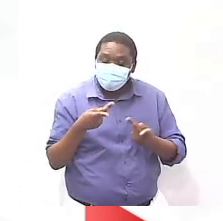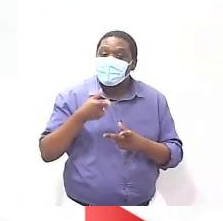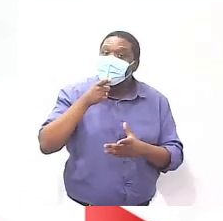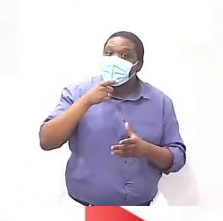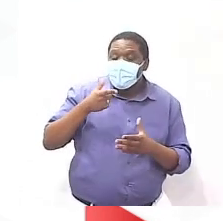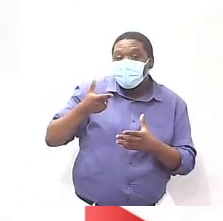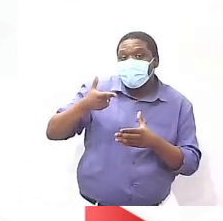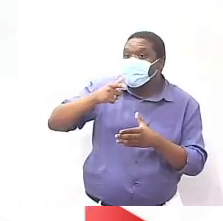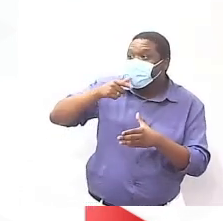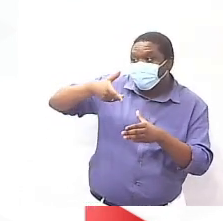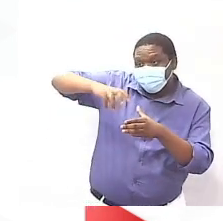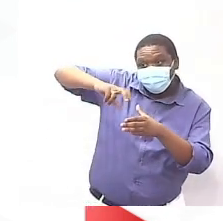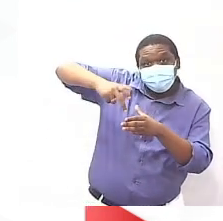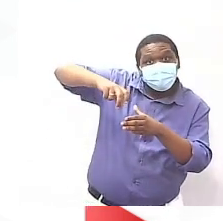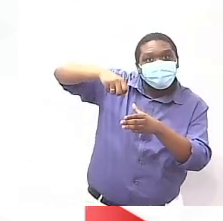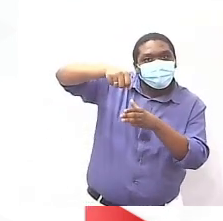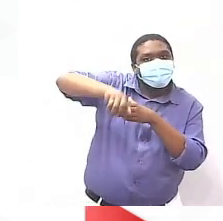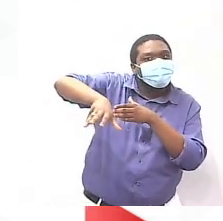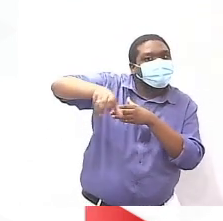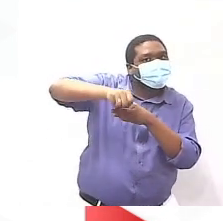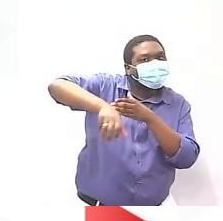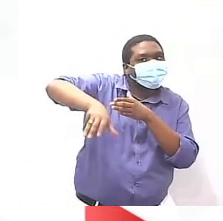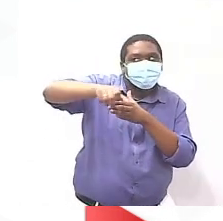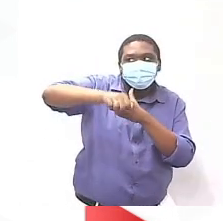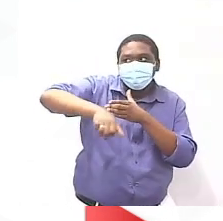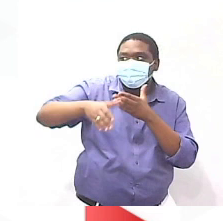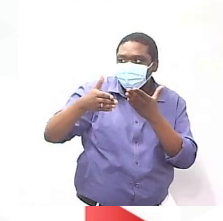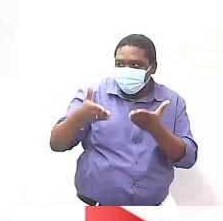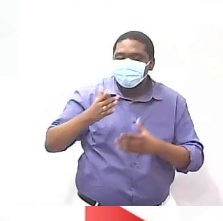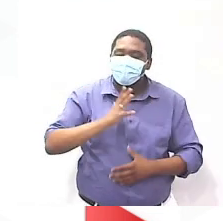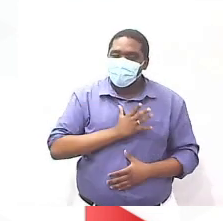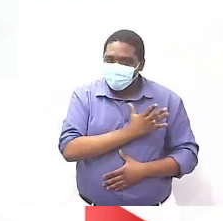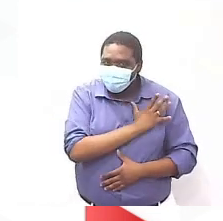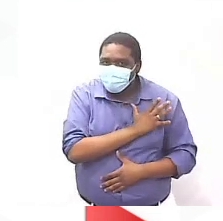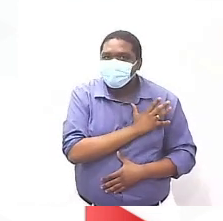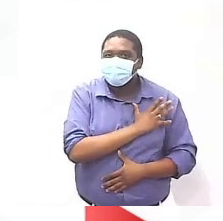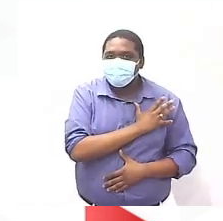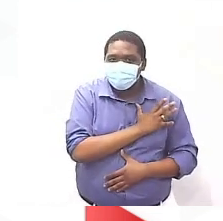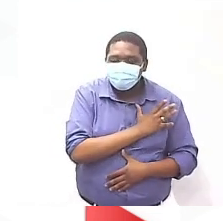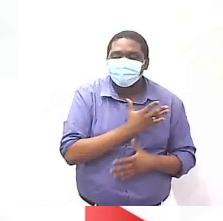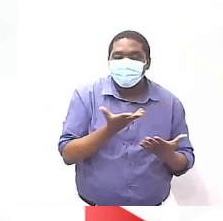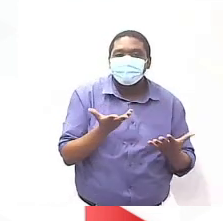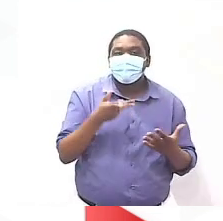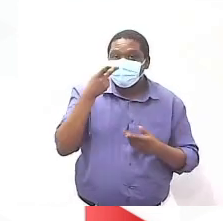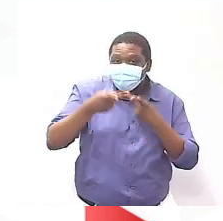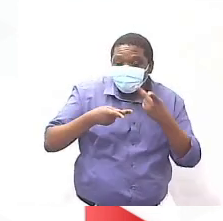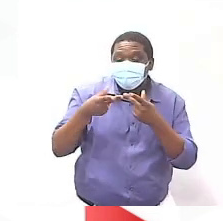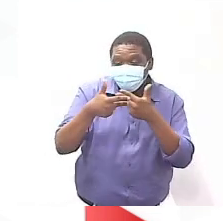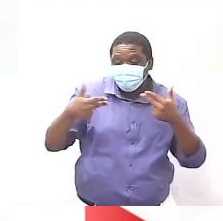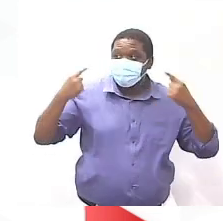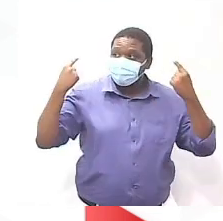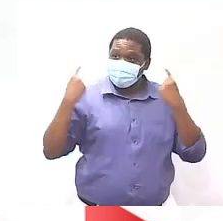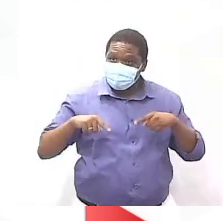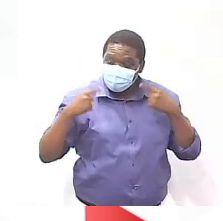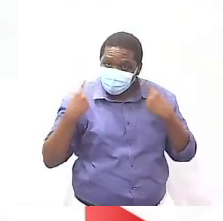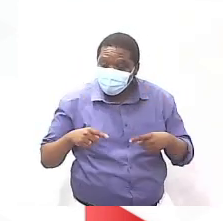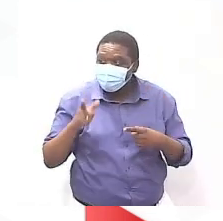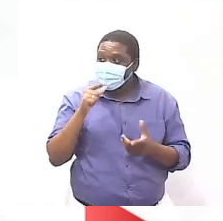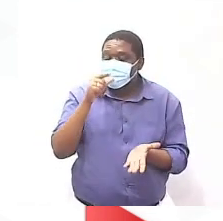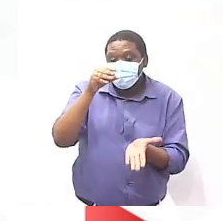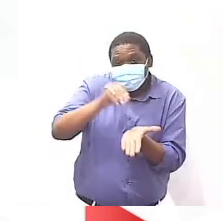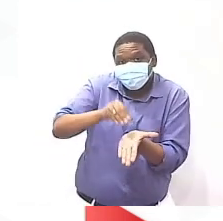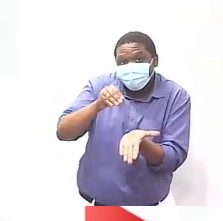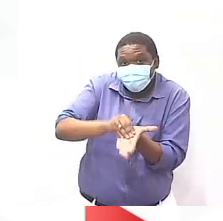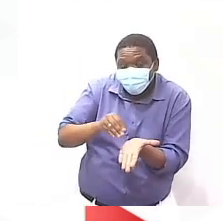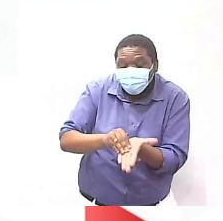está aberta. Olha o absurdo, tá? Olha o absurdo. falando, reclamando da falta d'água,